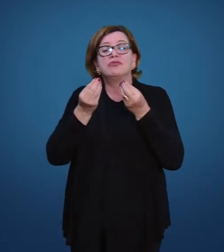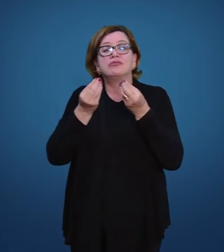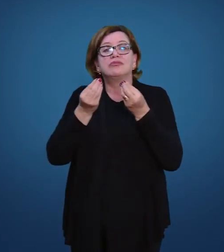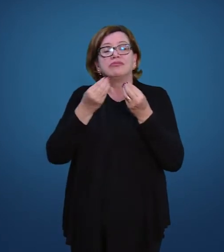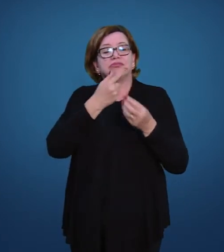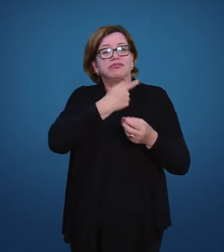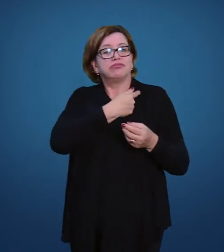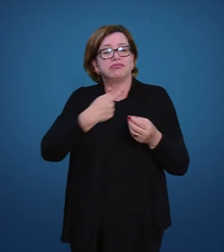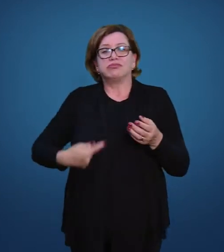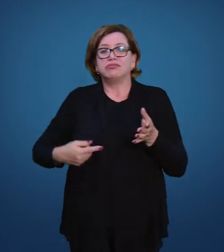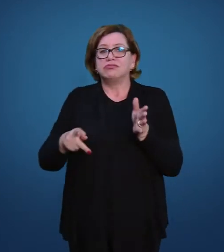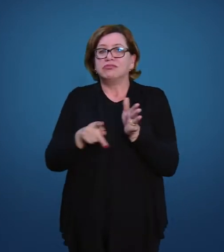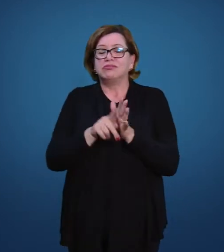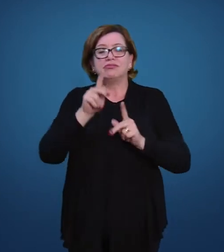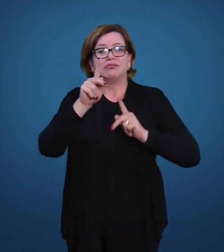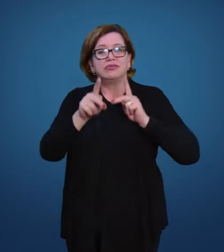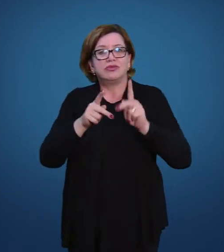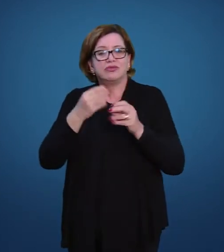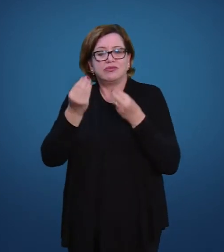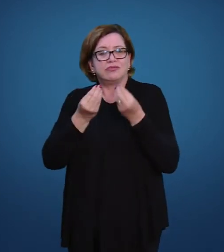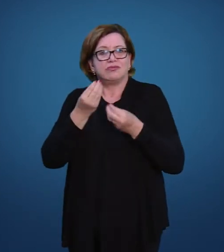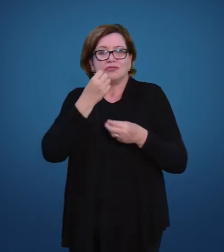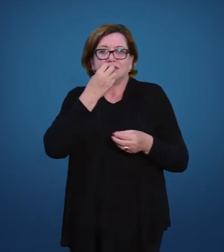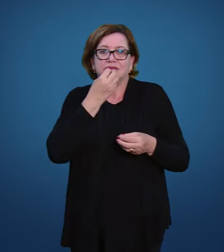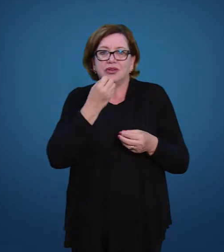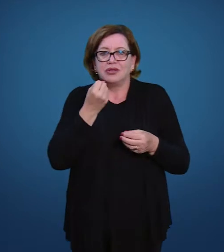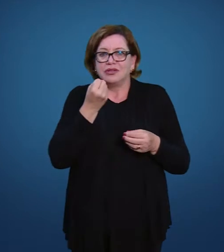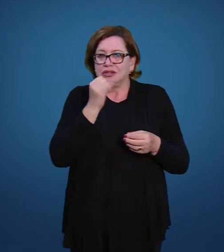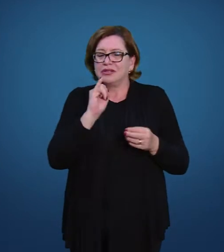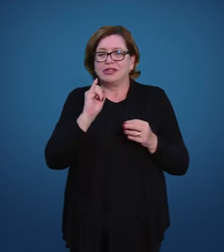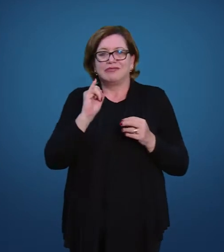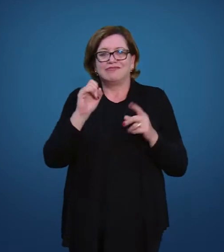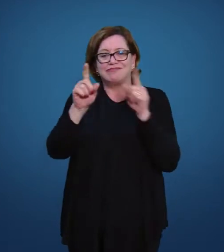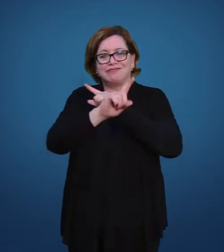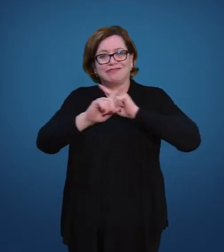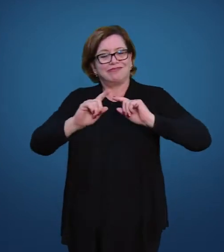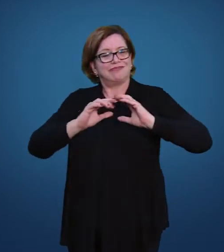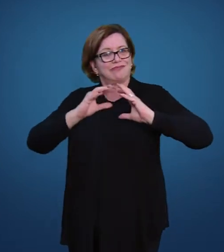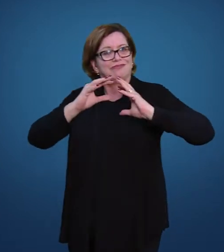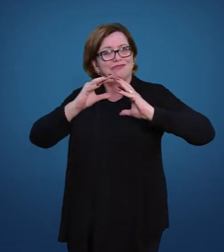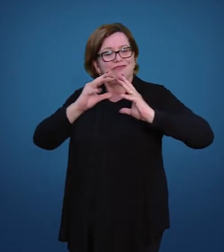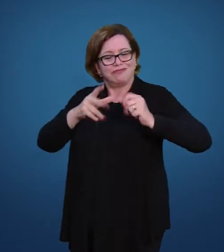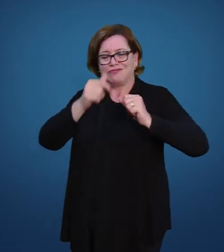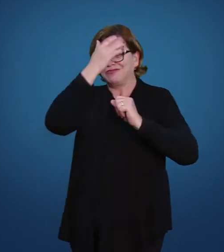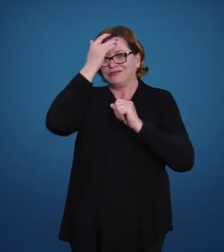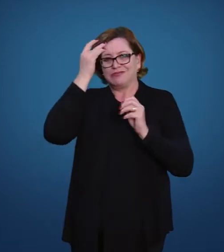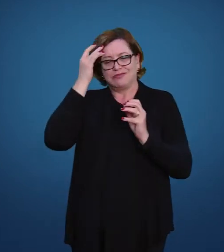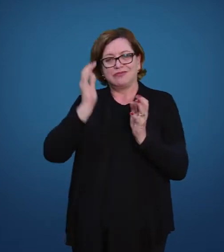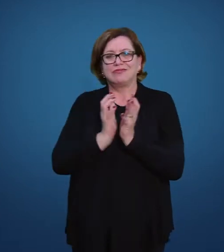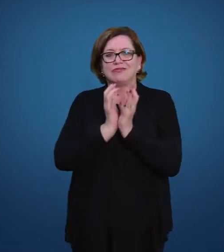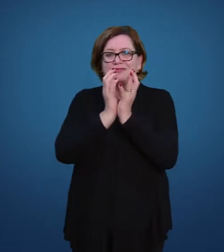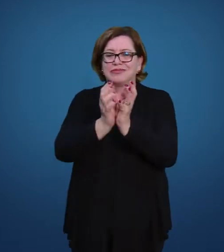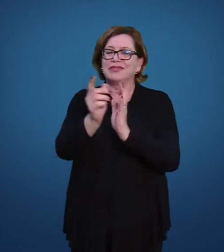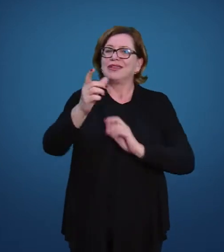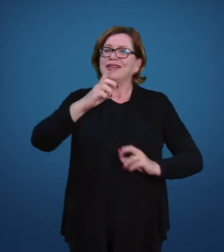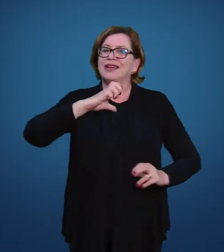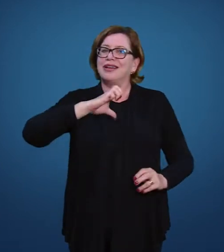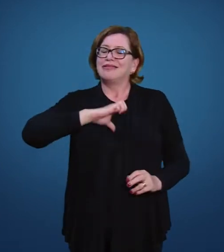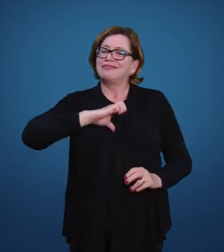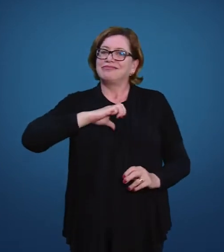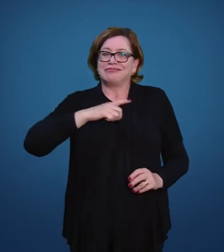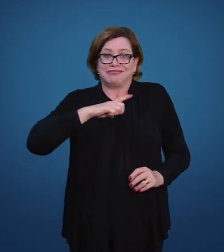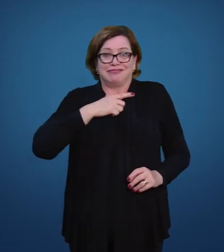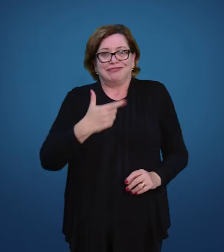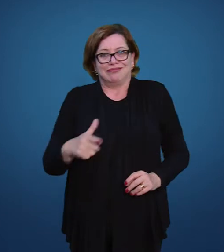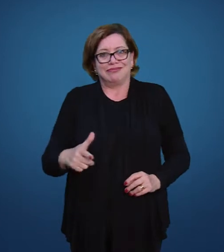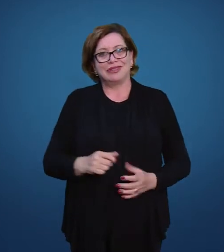funcionar se não houver de todas as pessoas que participam desse processo posturas éticas? Então, não há democracia